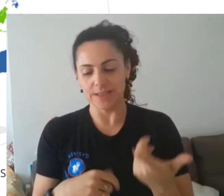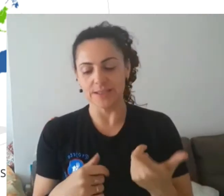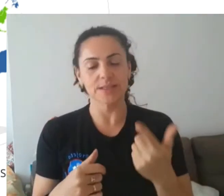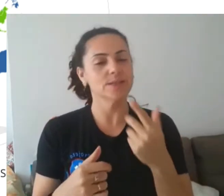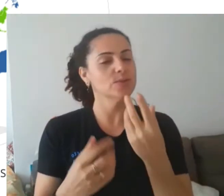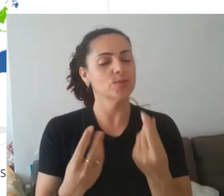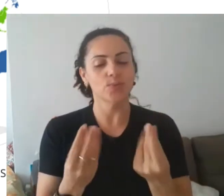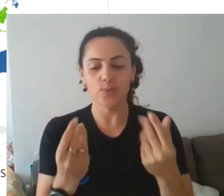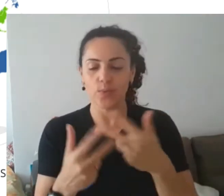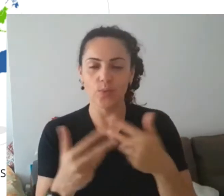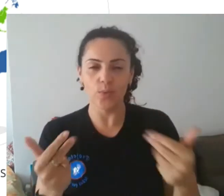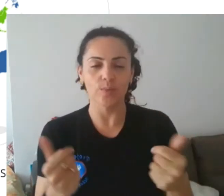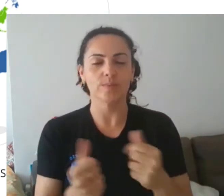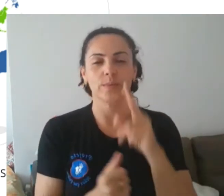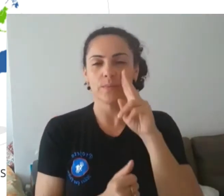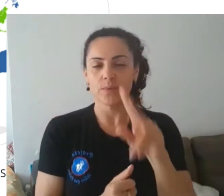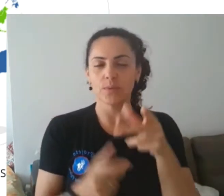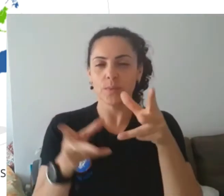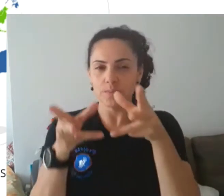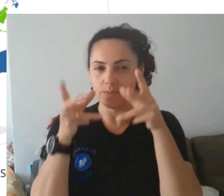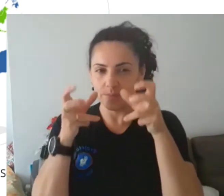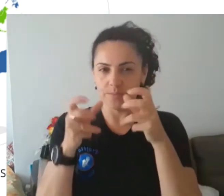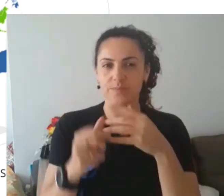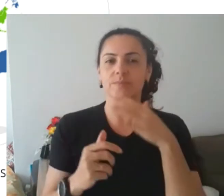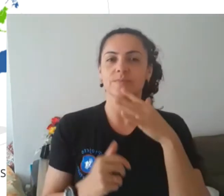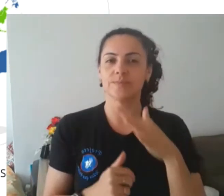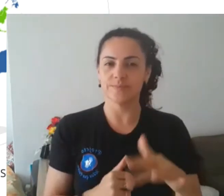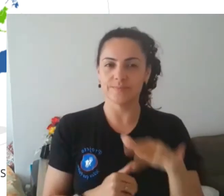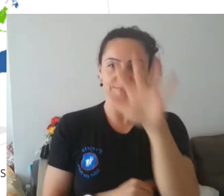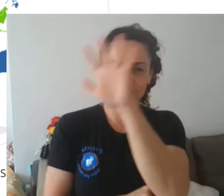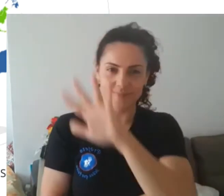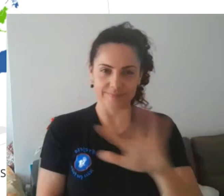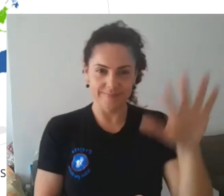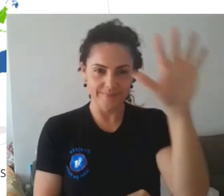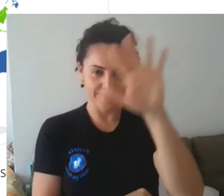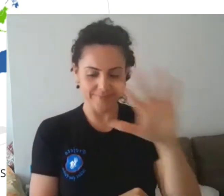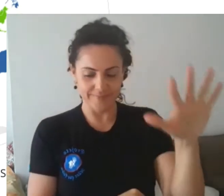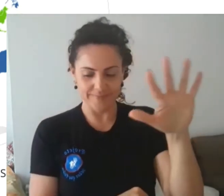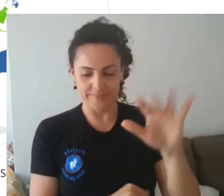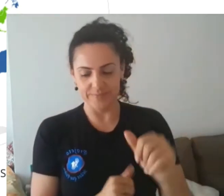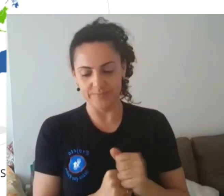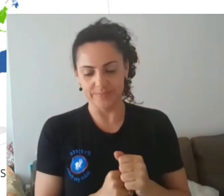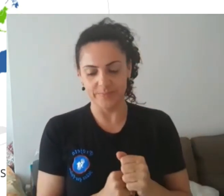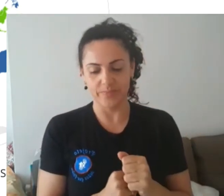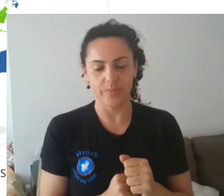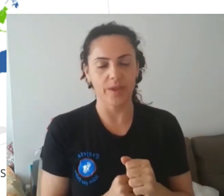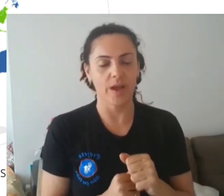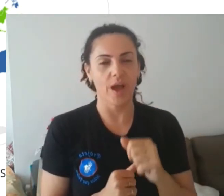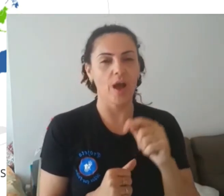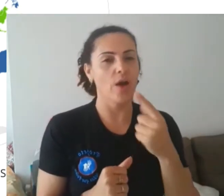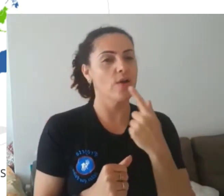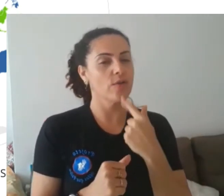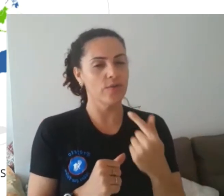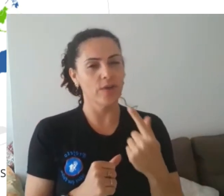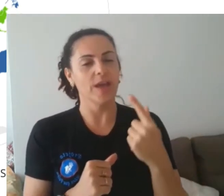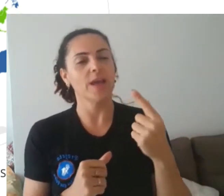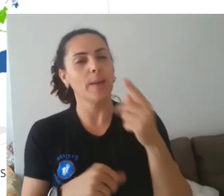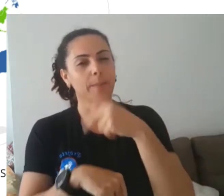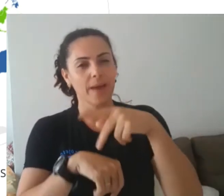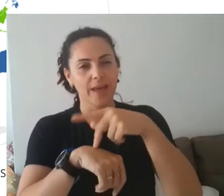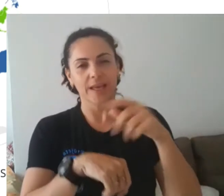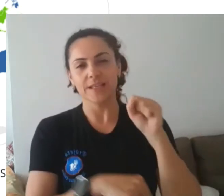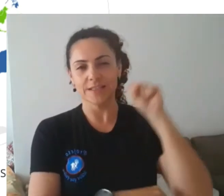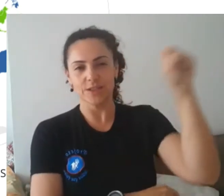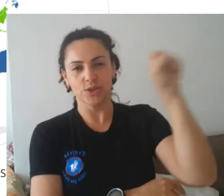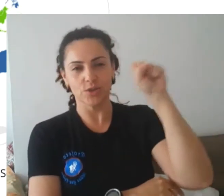capitalistas. Em vermelho a gente tem os países que se consideravam socialistas do lado da União Soviética, né? Então a gente tem a Rússia, a gente